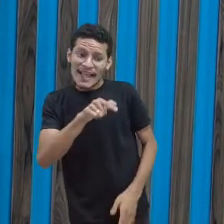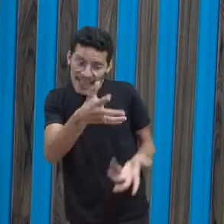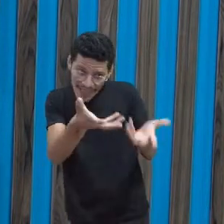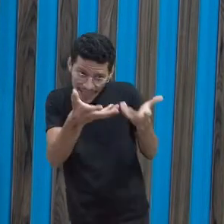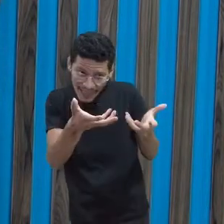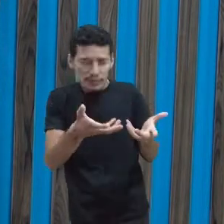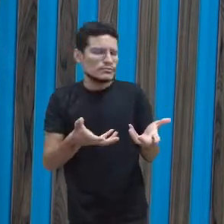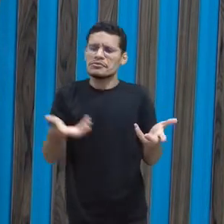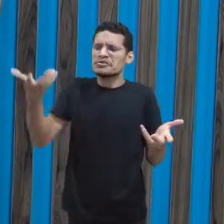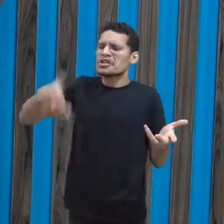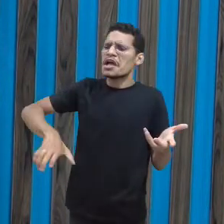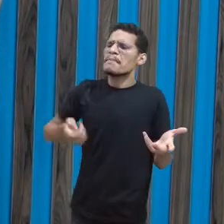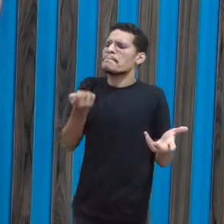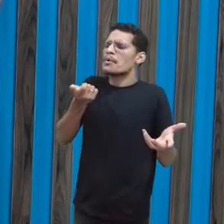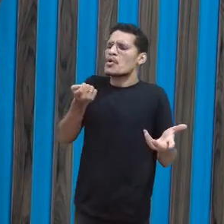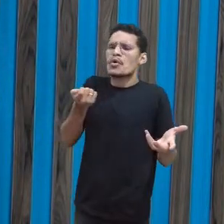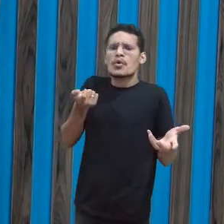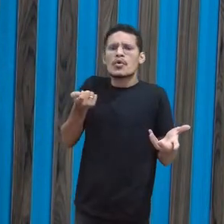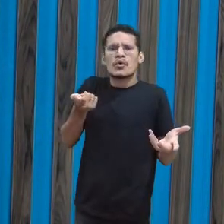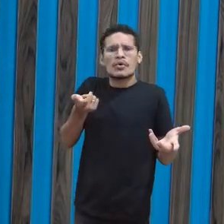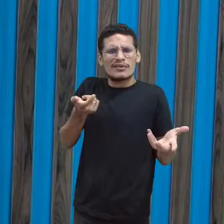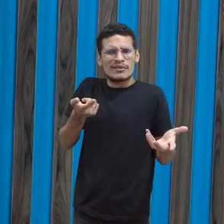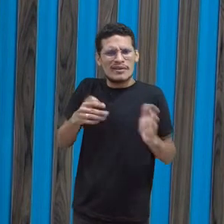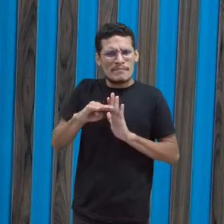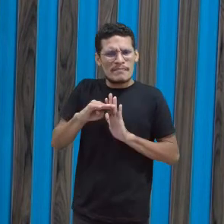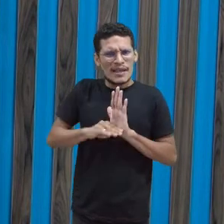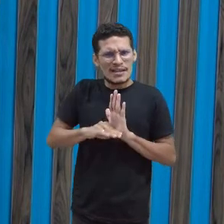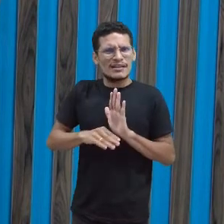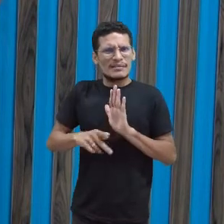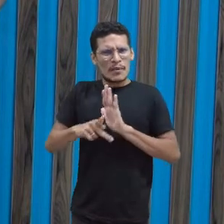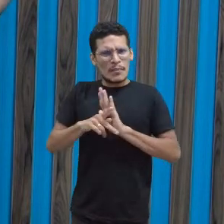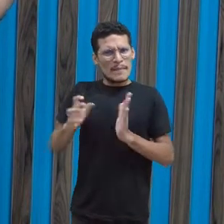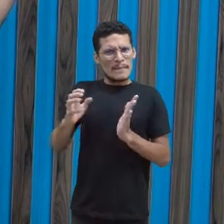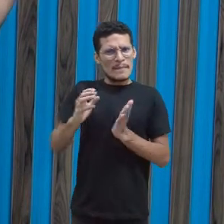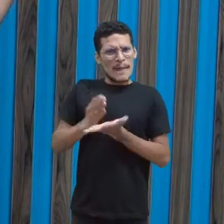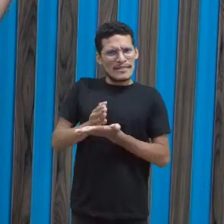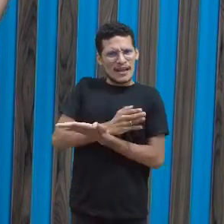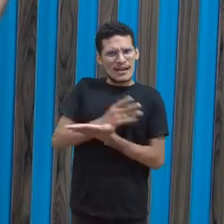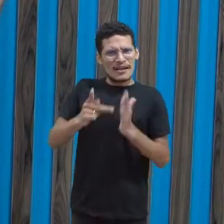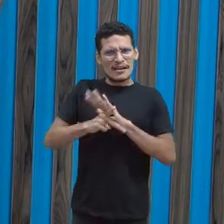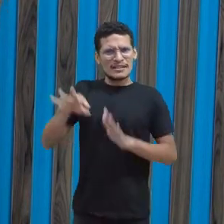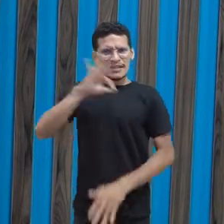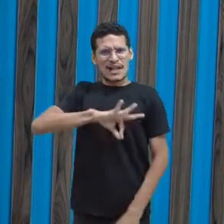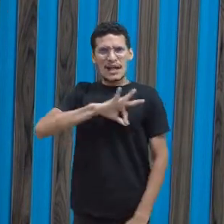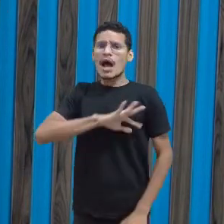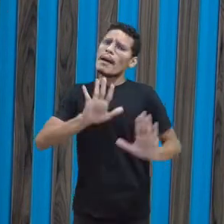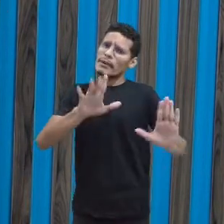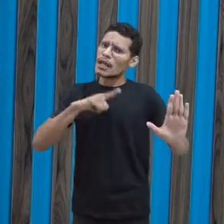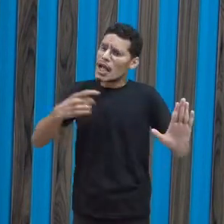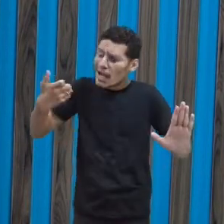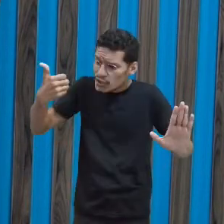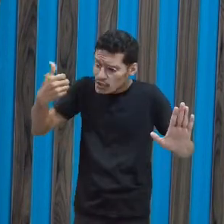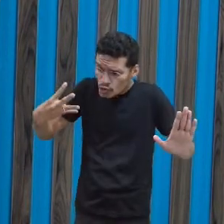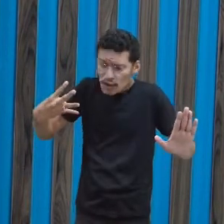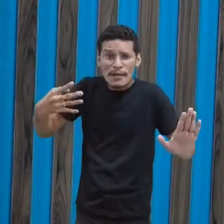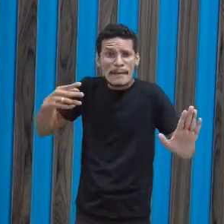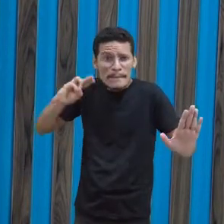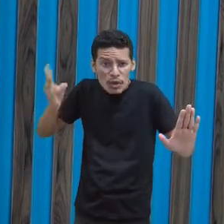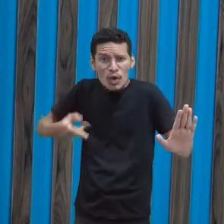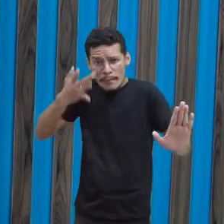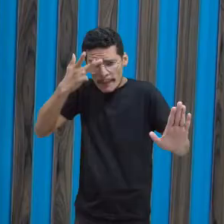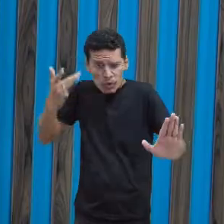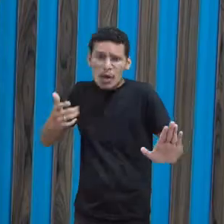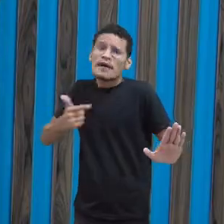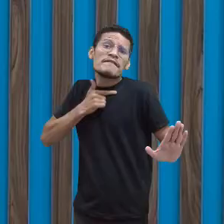é muito pouco, né? Claro, está bem menos da metade do salário mínimo. Mas tem uns 14 milhões de desempregados aí, se você não quiser vai vir outro que